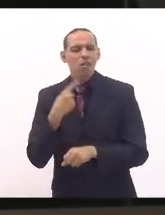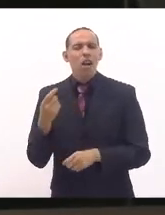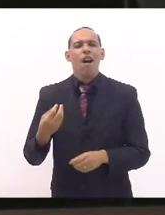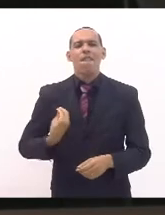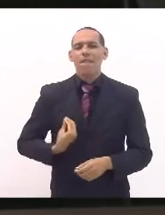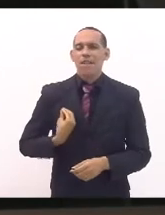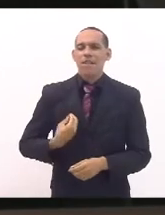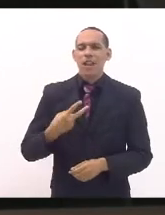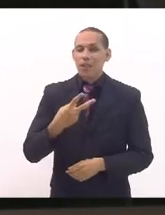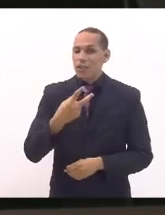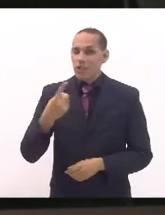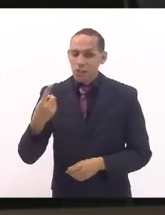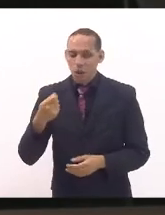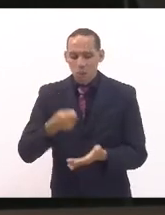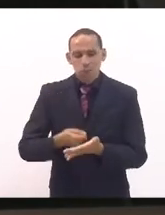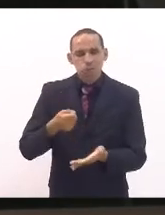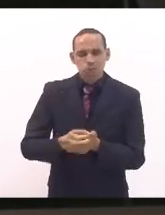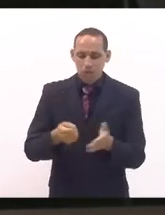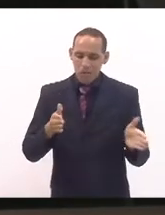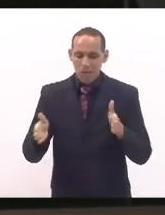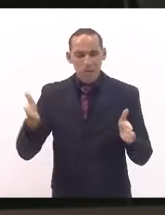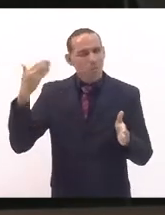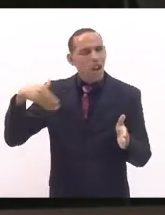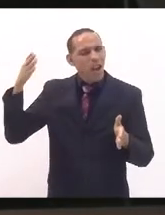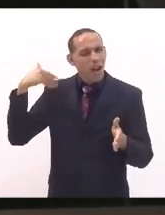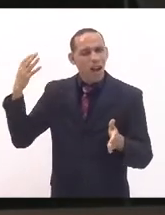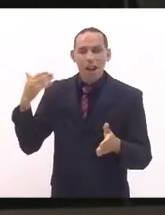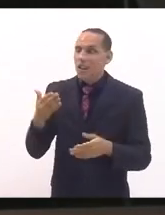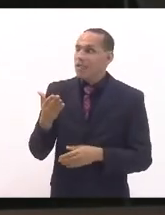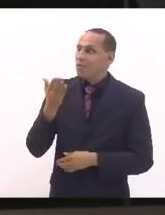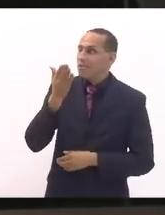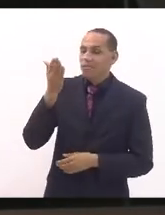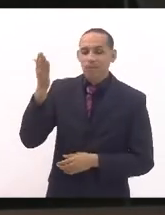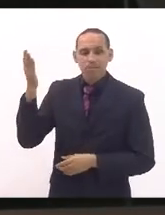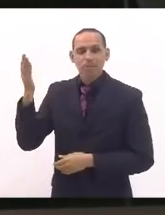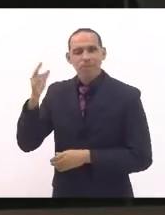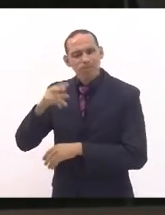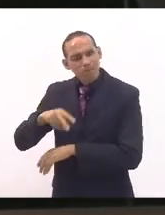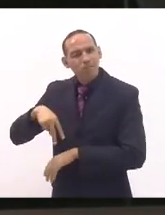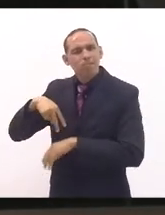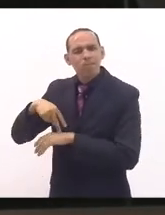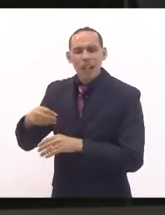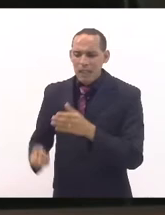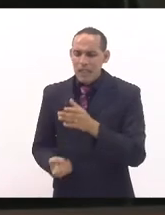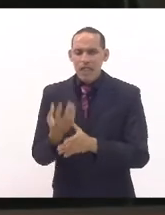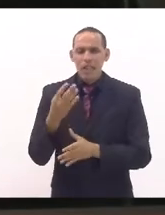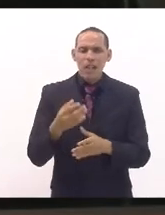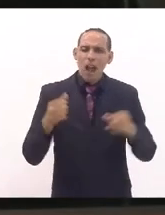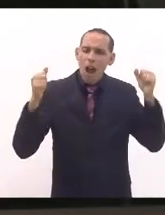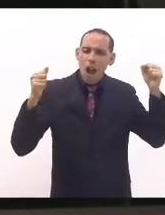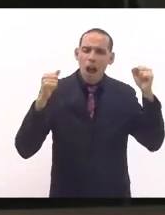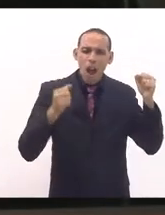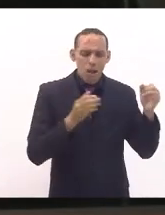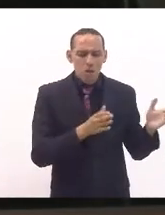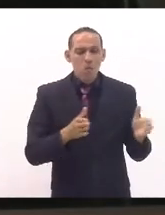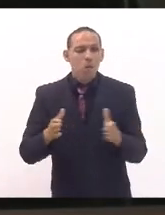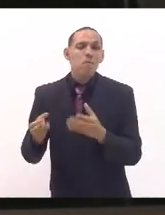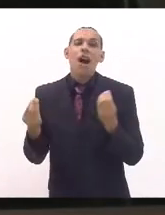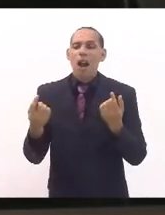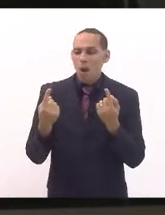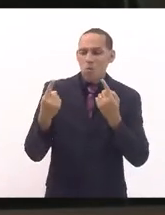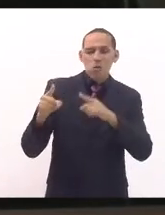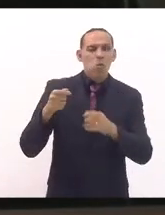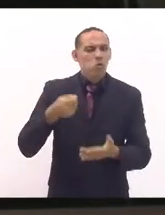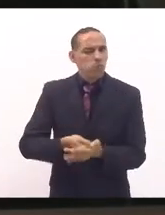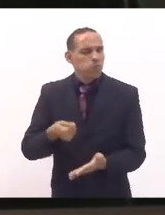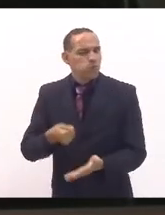os 21 anos de ditadura, foram vários torcedores que se levantaram e construíram torcidas organizadas que lutavam contra o